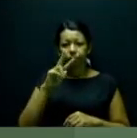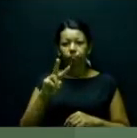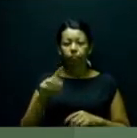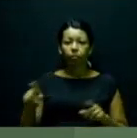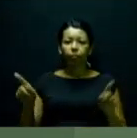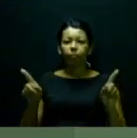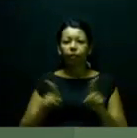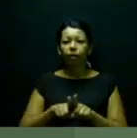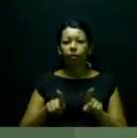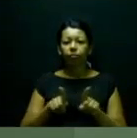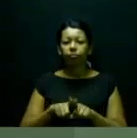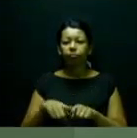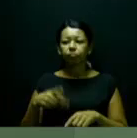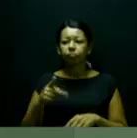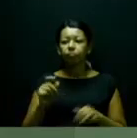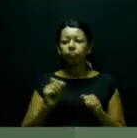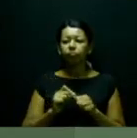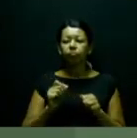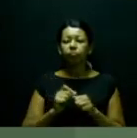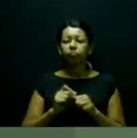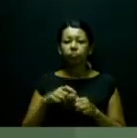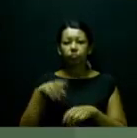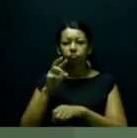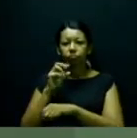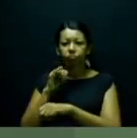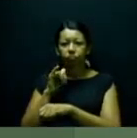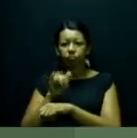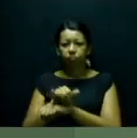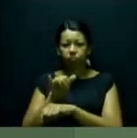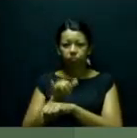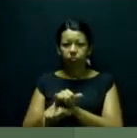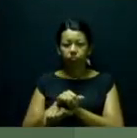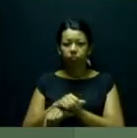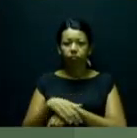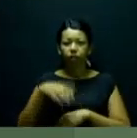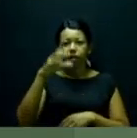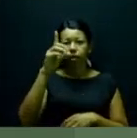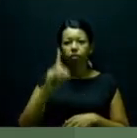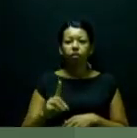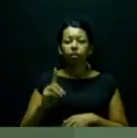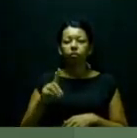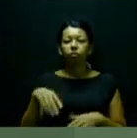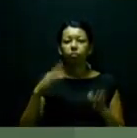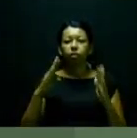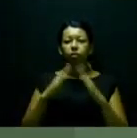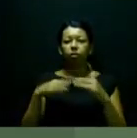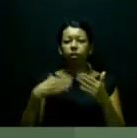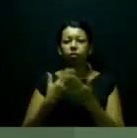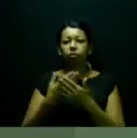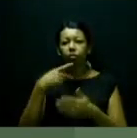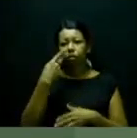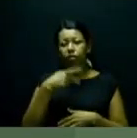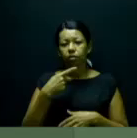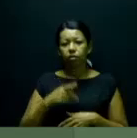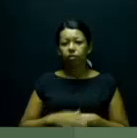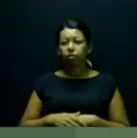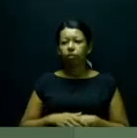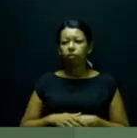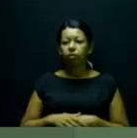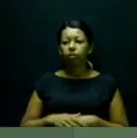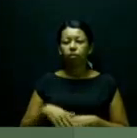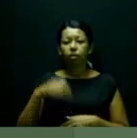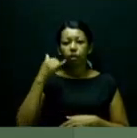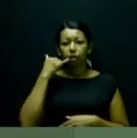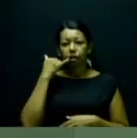também para poder fazer, fiscalizar, a diretora da escola me disse, Ademário, abre aspas, liguei